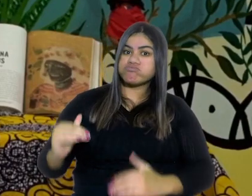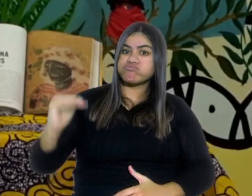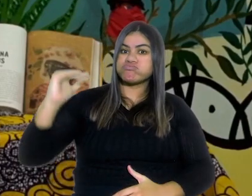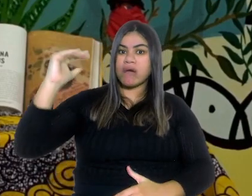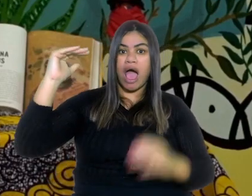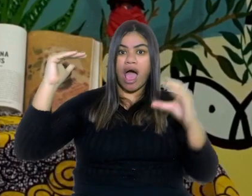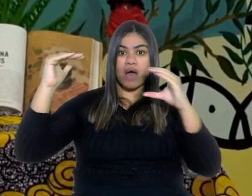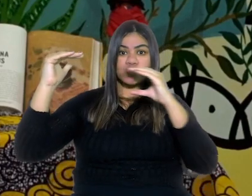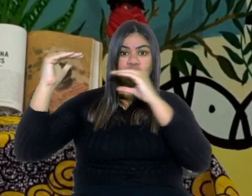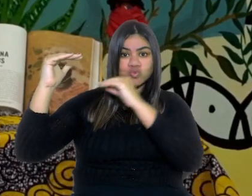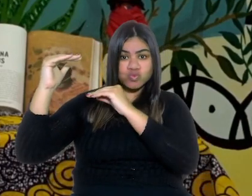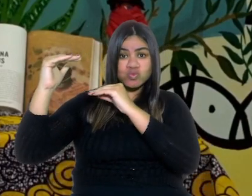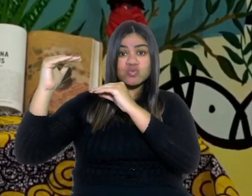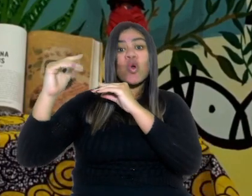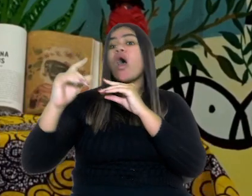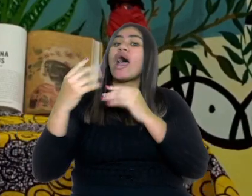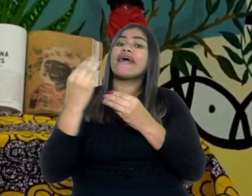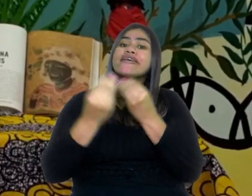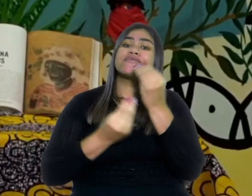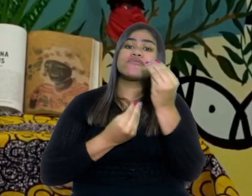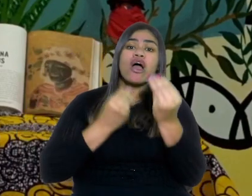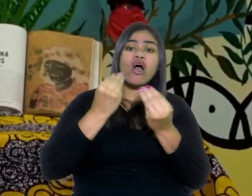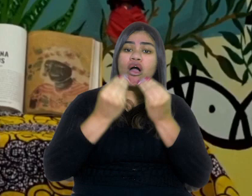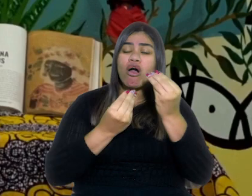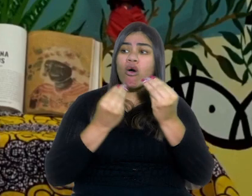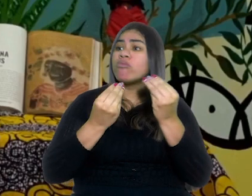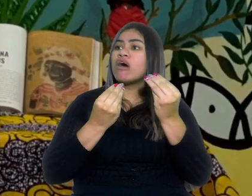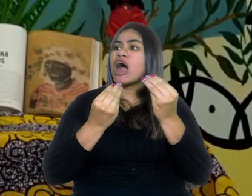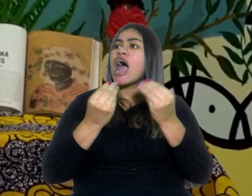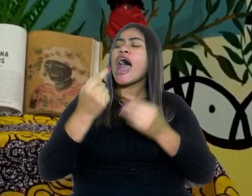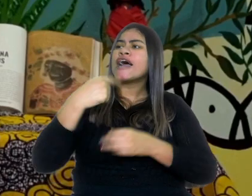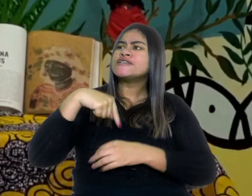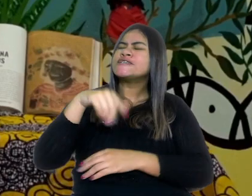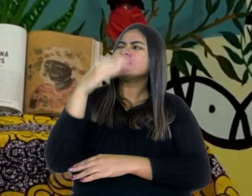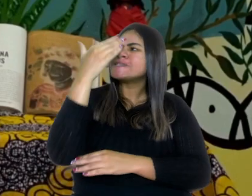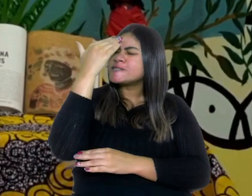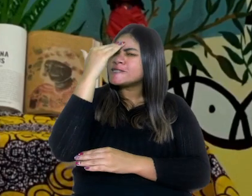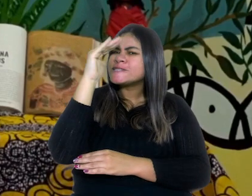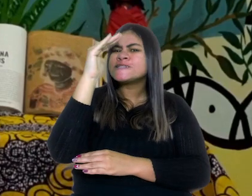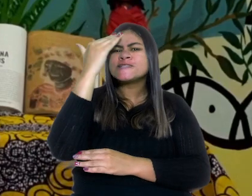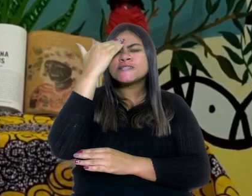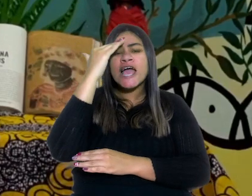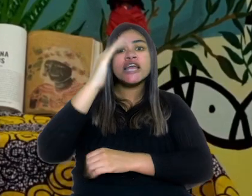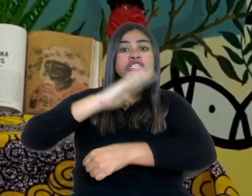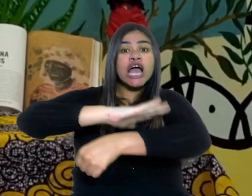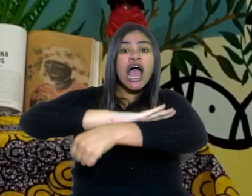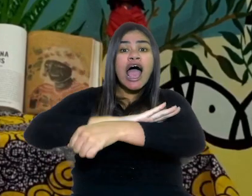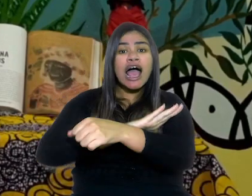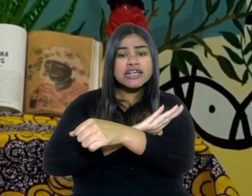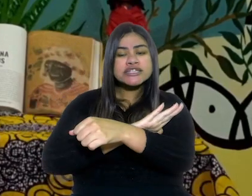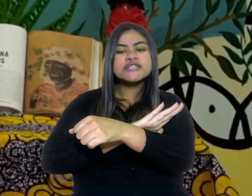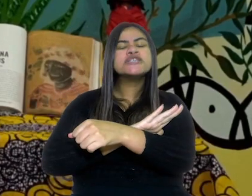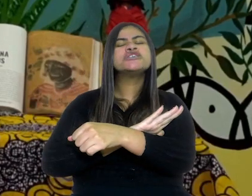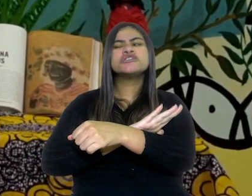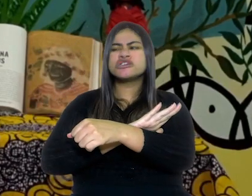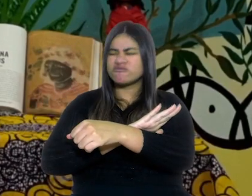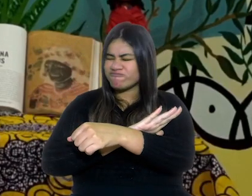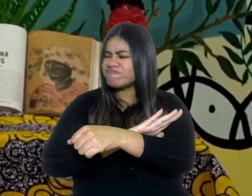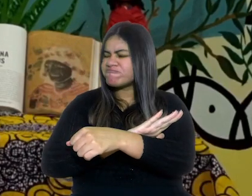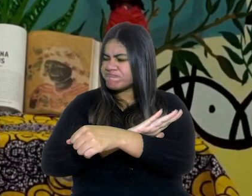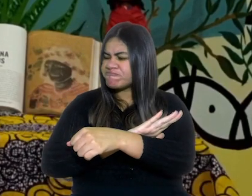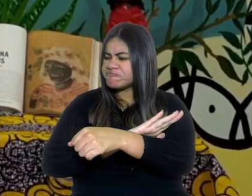entende o que é racismo, que a gente busca as nossas memórias, é que a gente vai perceber que